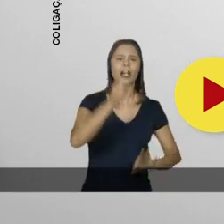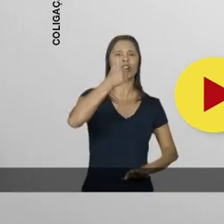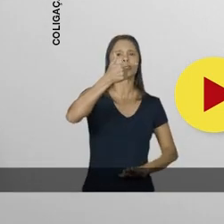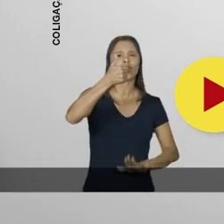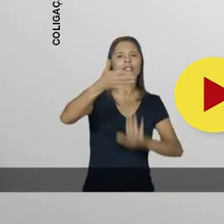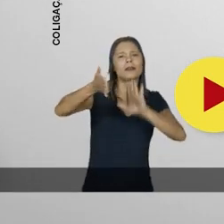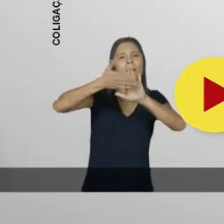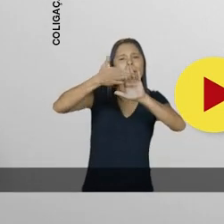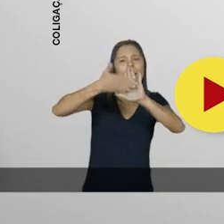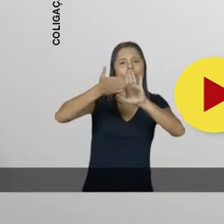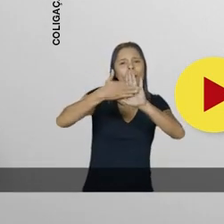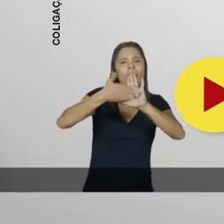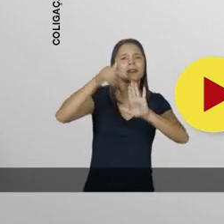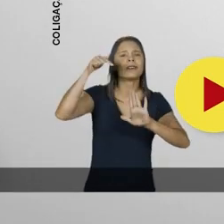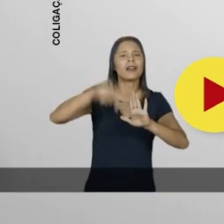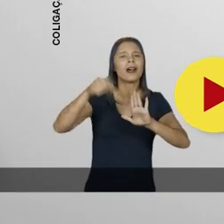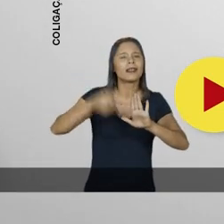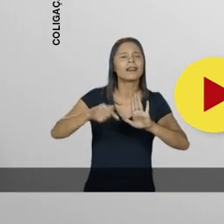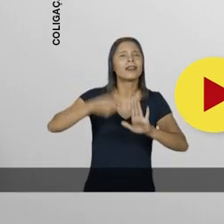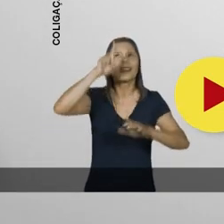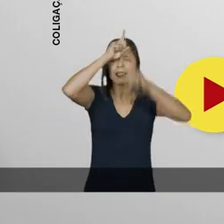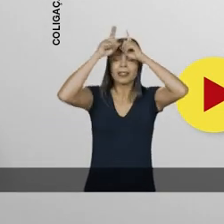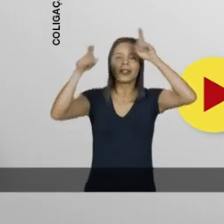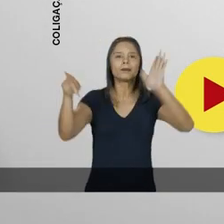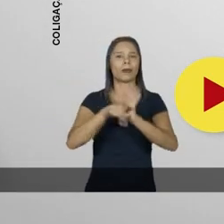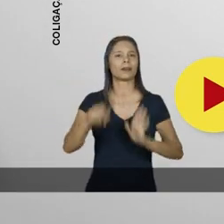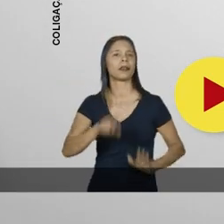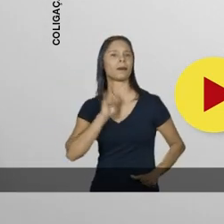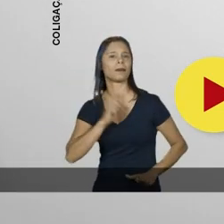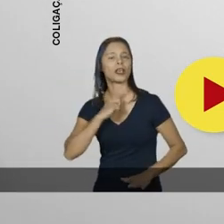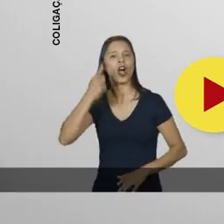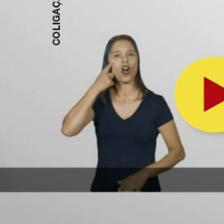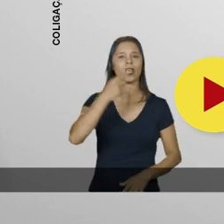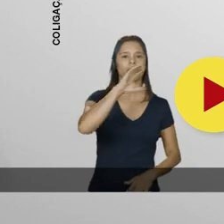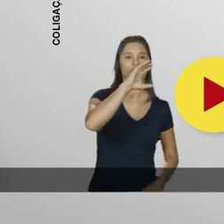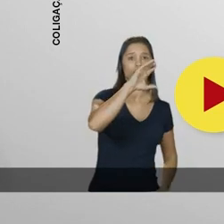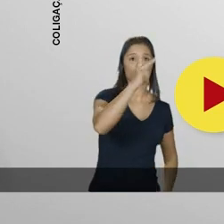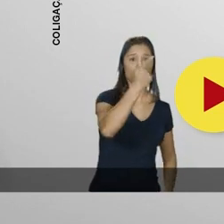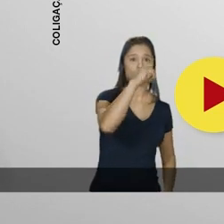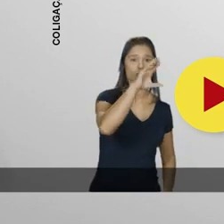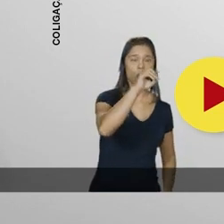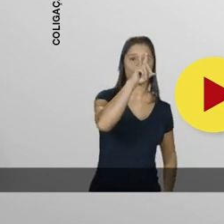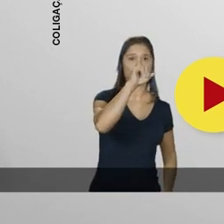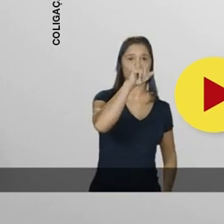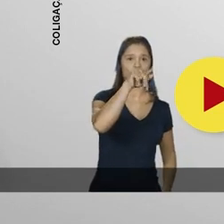Eu sou Chico Diniz e elaborei 12 propostas e ideias para Minas. Acesse